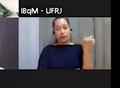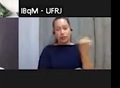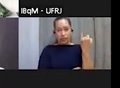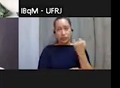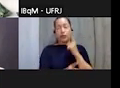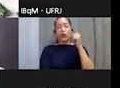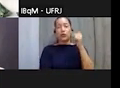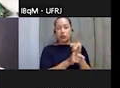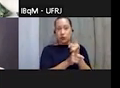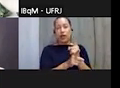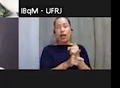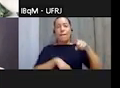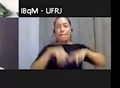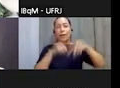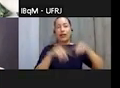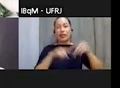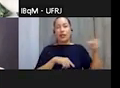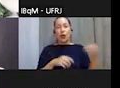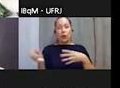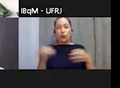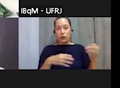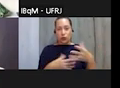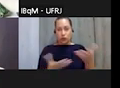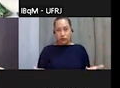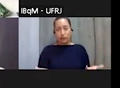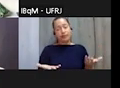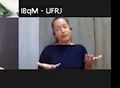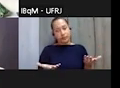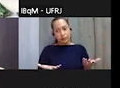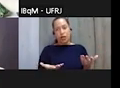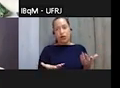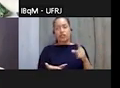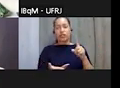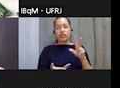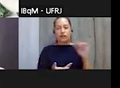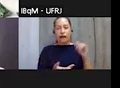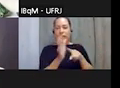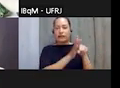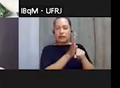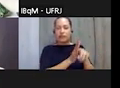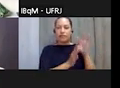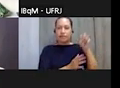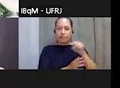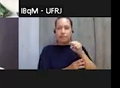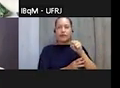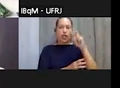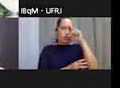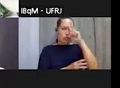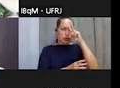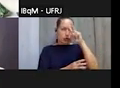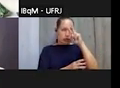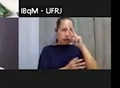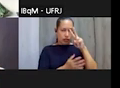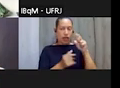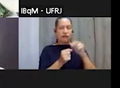dos novos materiais. Então, nós fomos fazer esse resgate histórico num artigo que ele